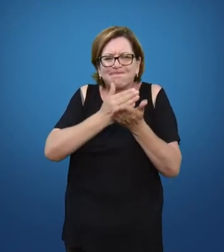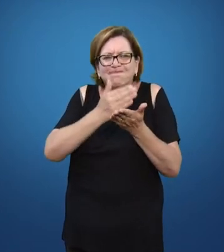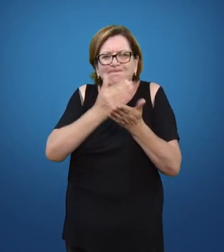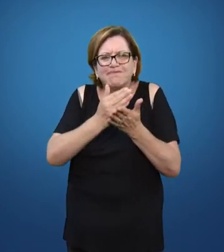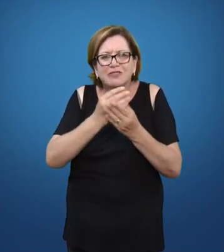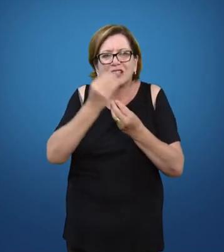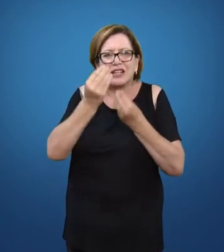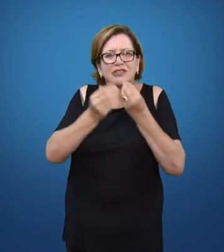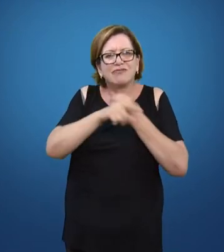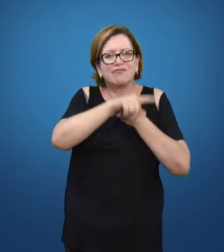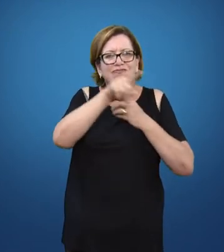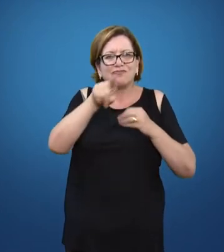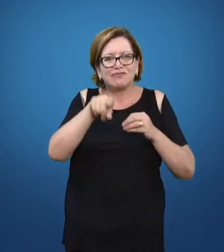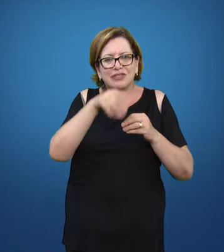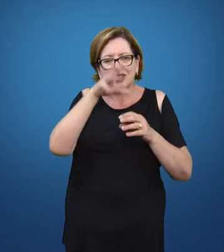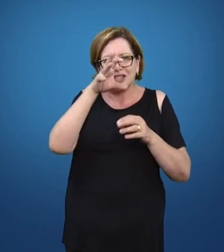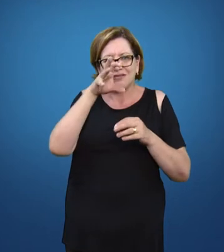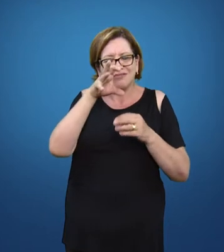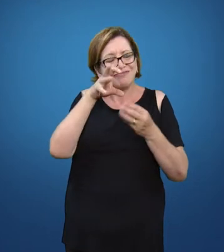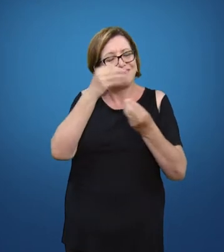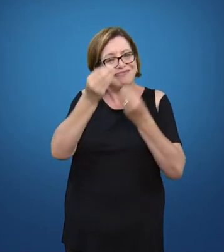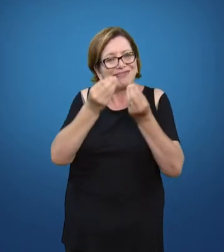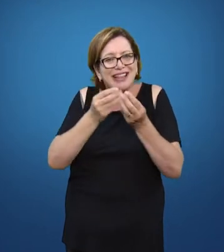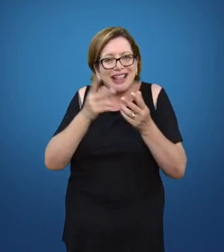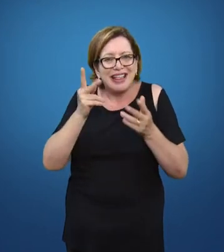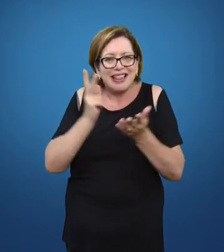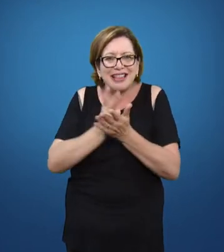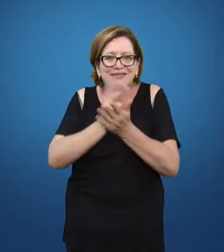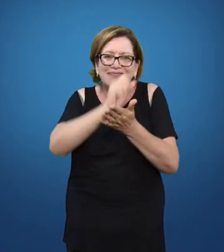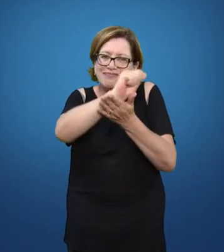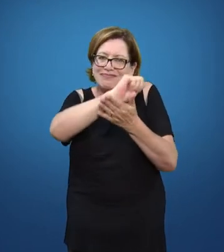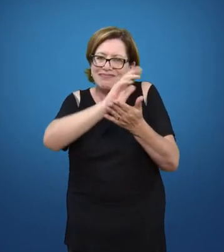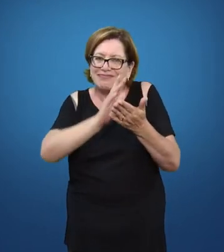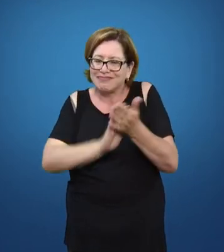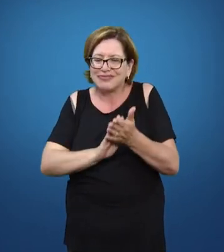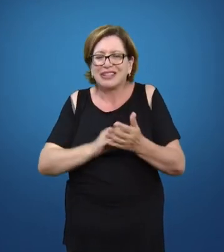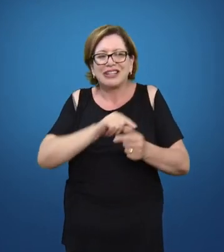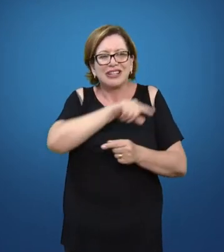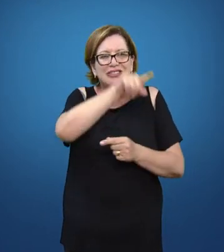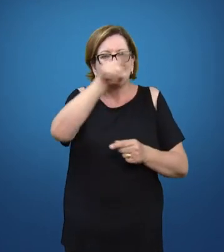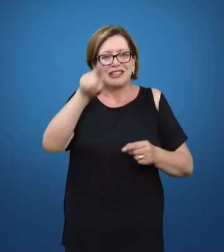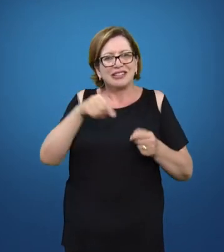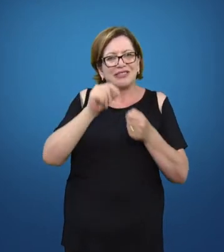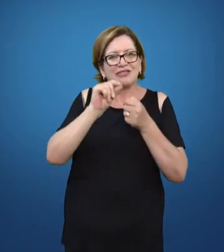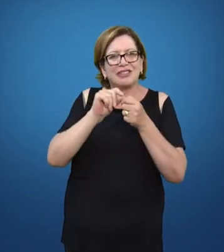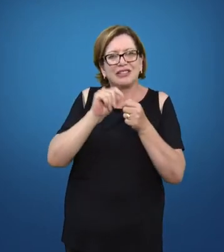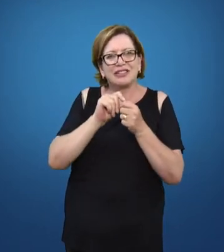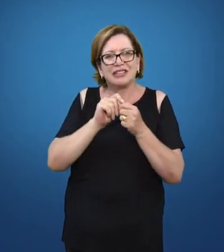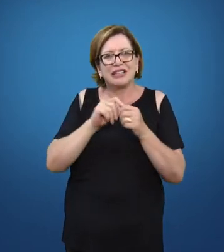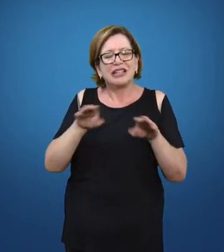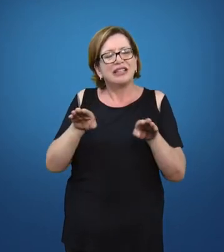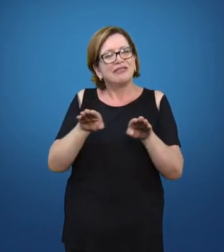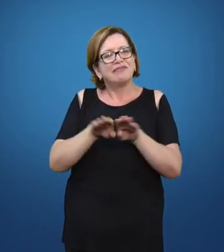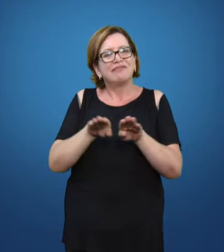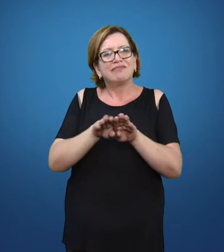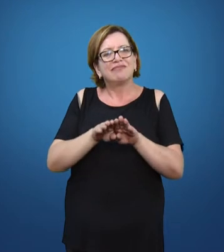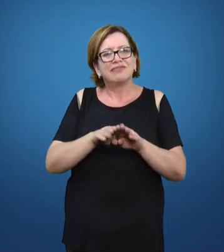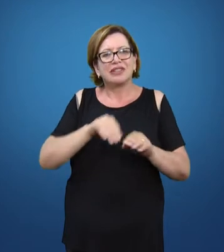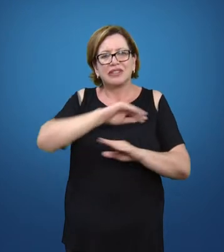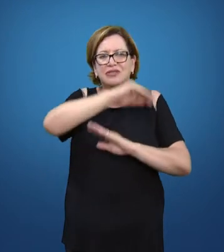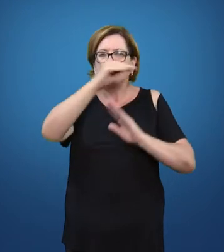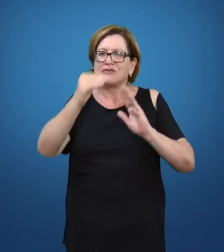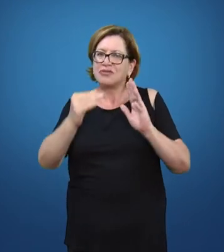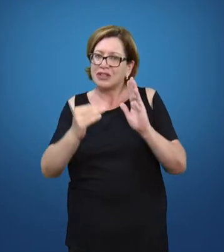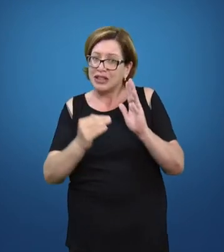compreende essa disciplina no sentido das atividades que vocês estarão desenvolvendo bem como ao final